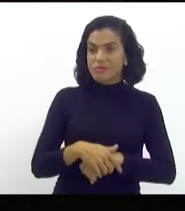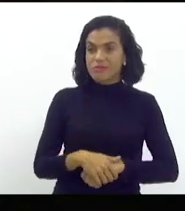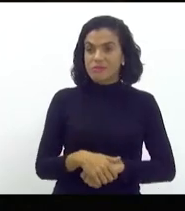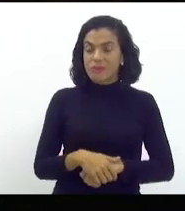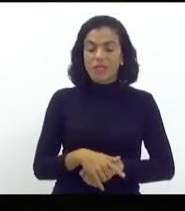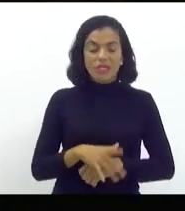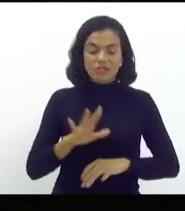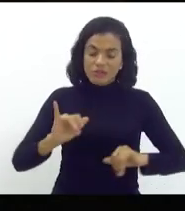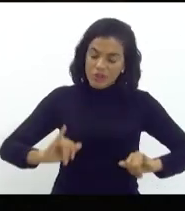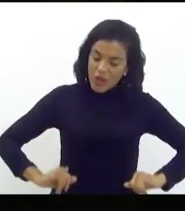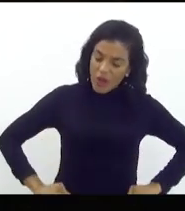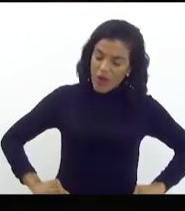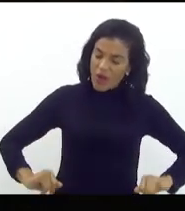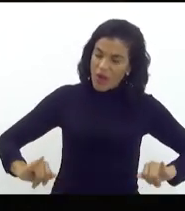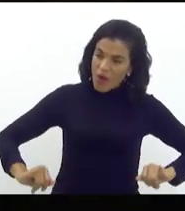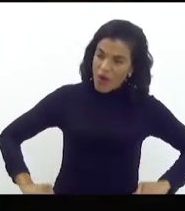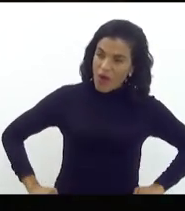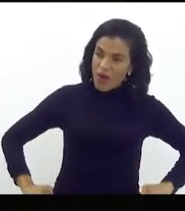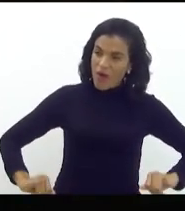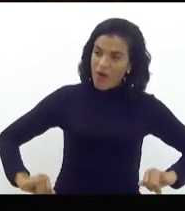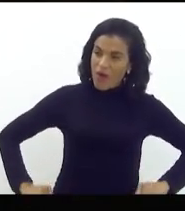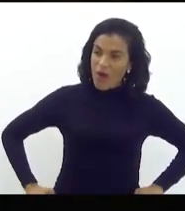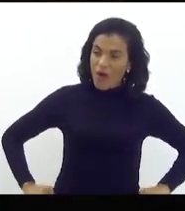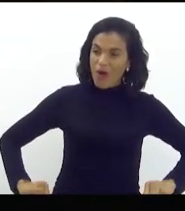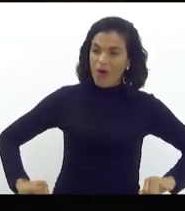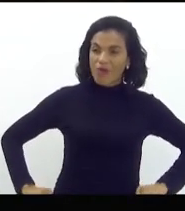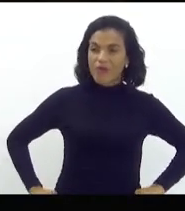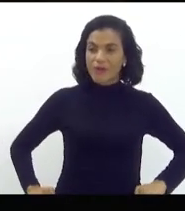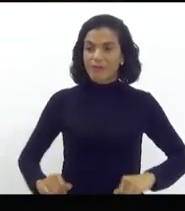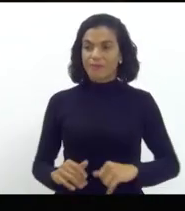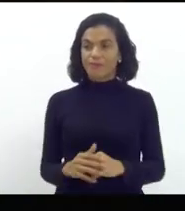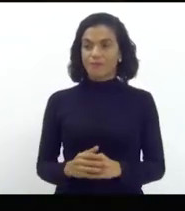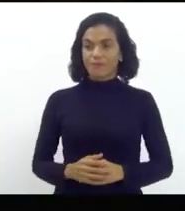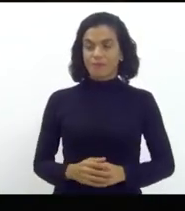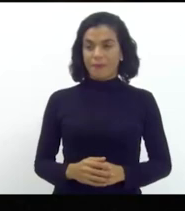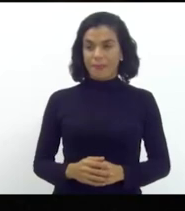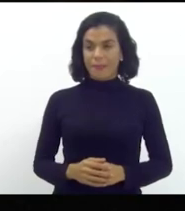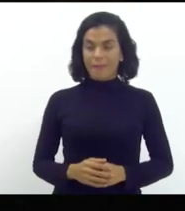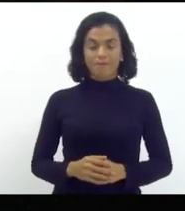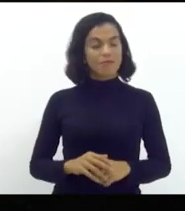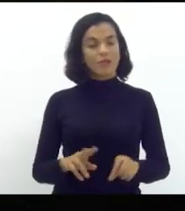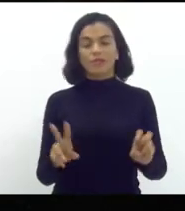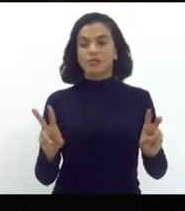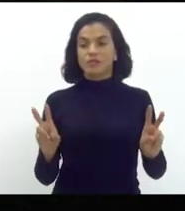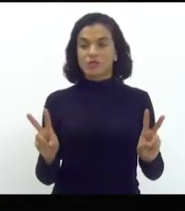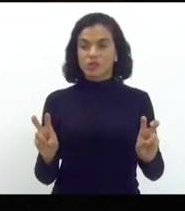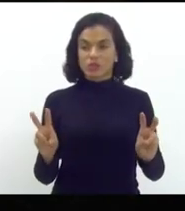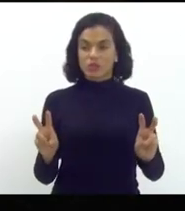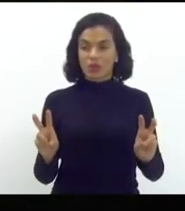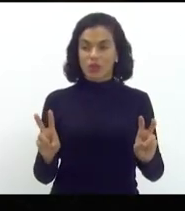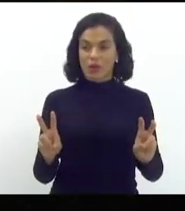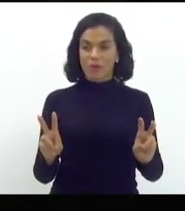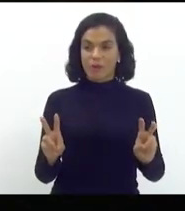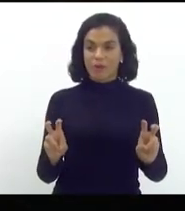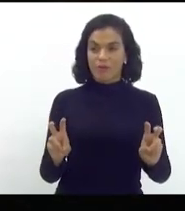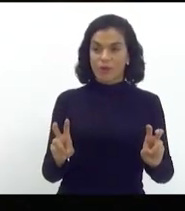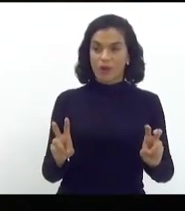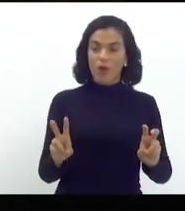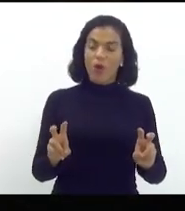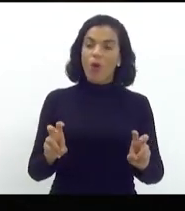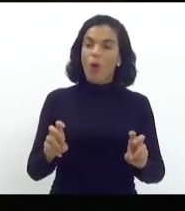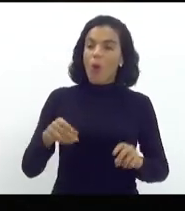sofrendo e muito Deputado Walter Ceasa no que tange o pó